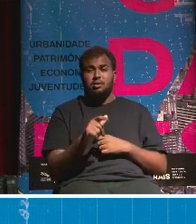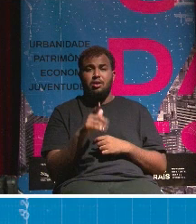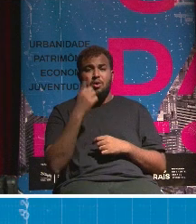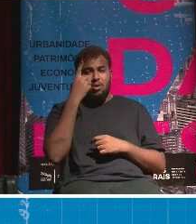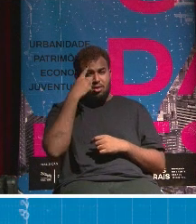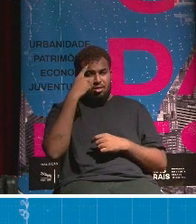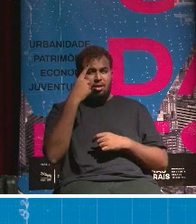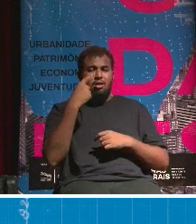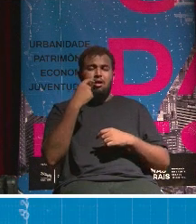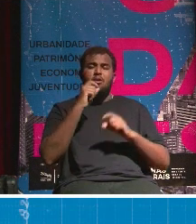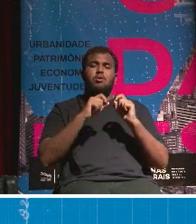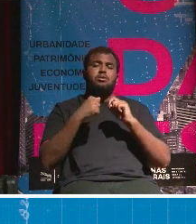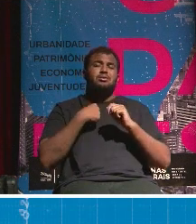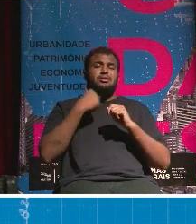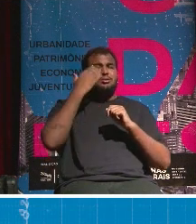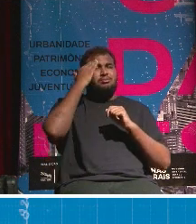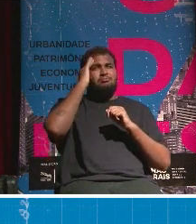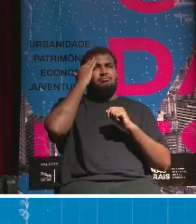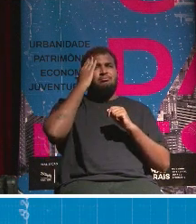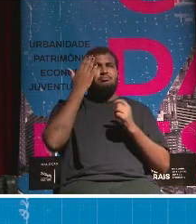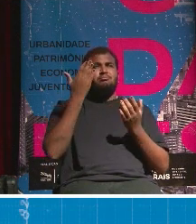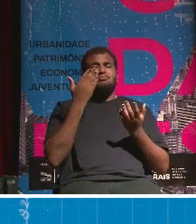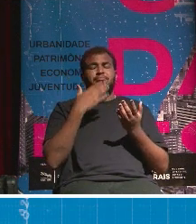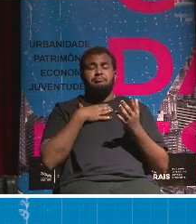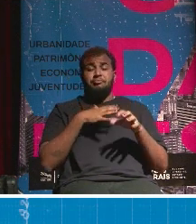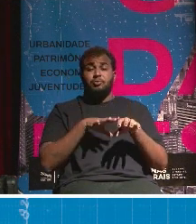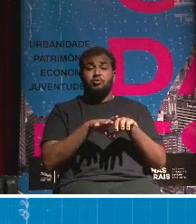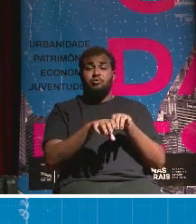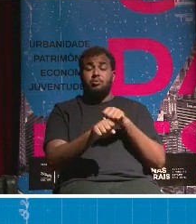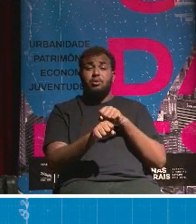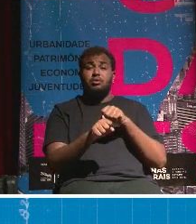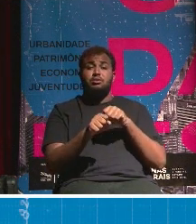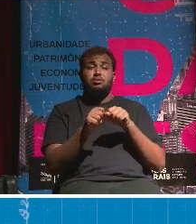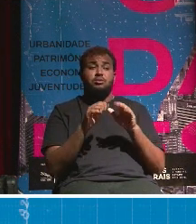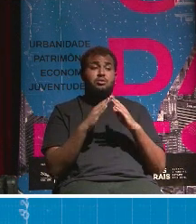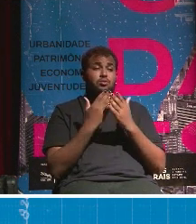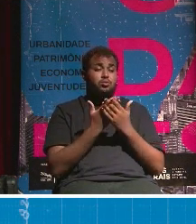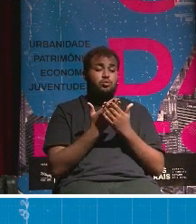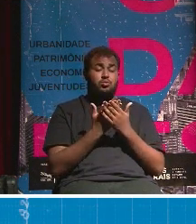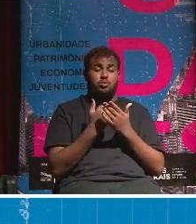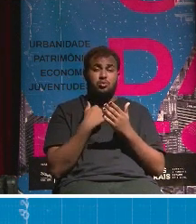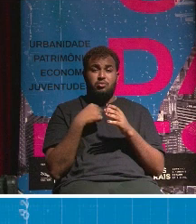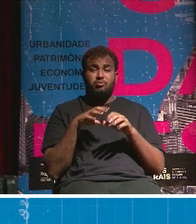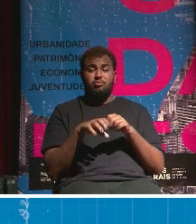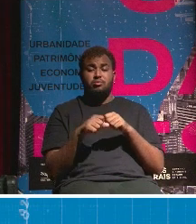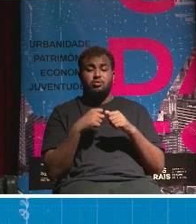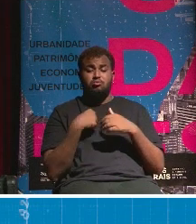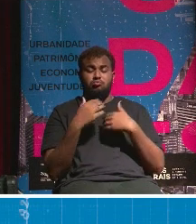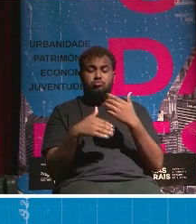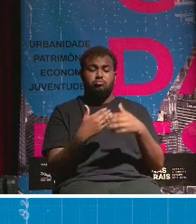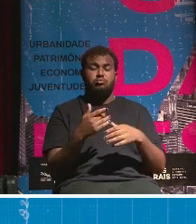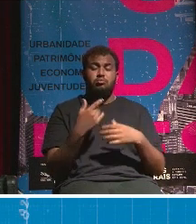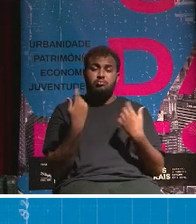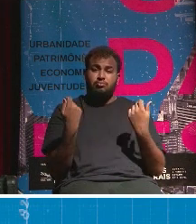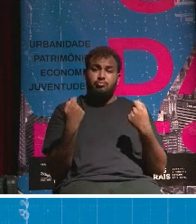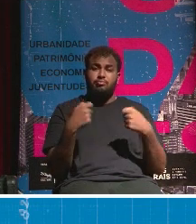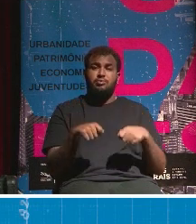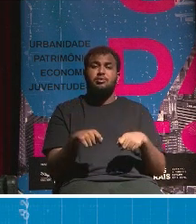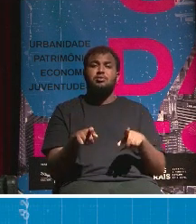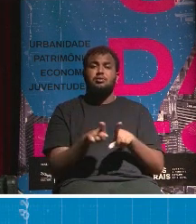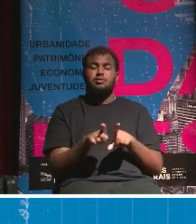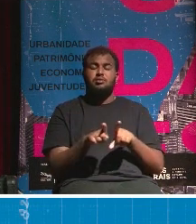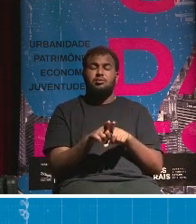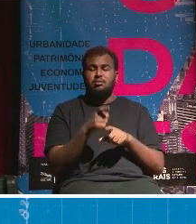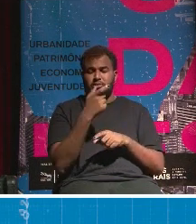intelectual, o que eu sei, né, essa formação escolar, ou essa formação que eu vou adquirindo, essas competências,